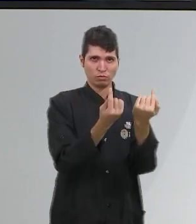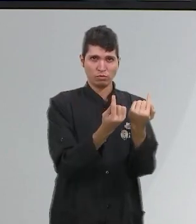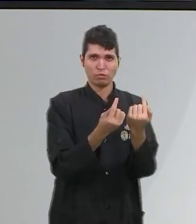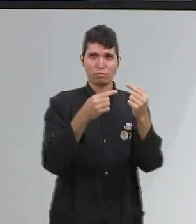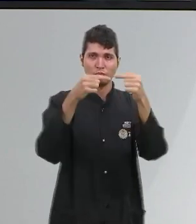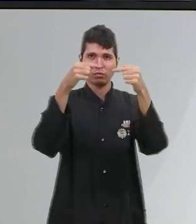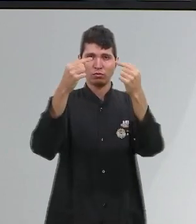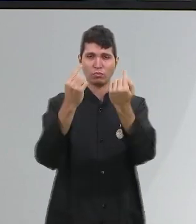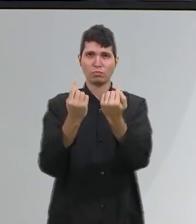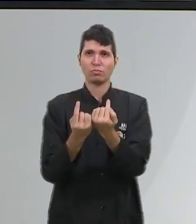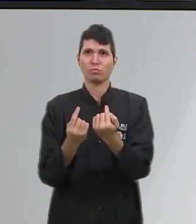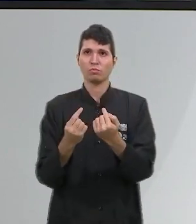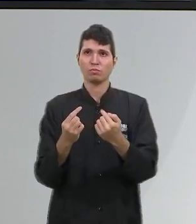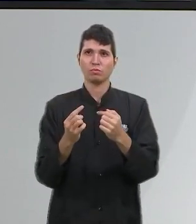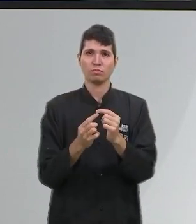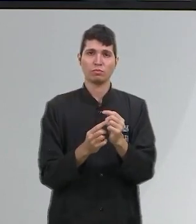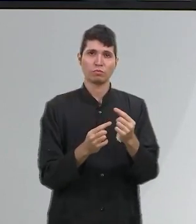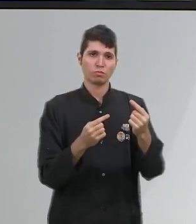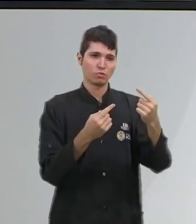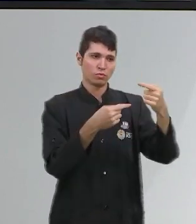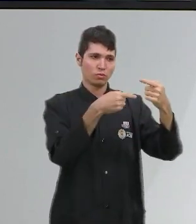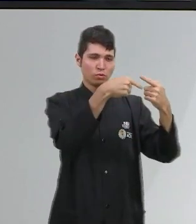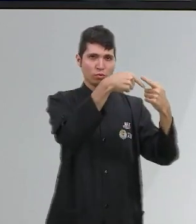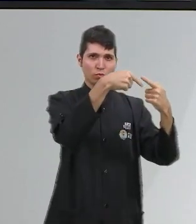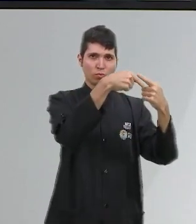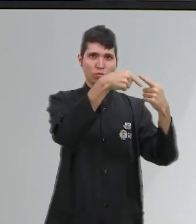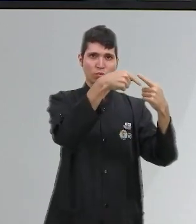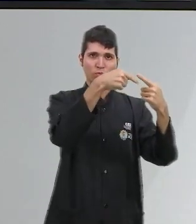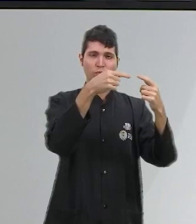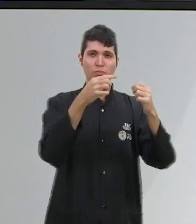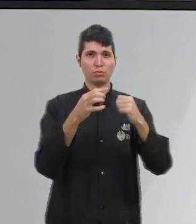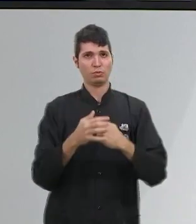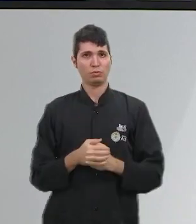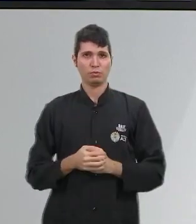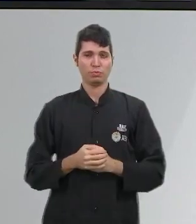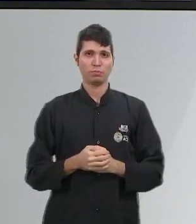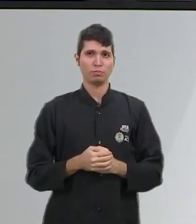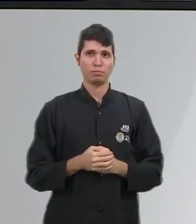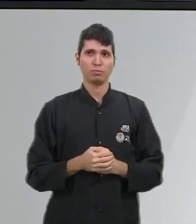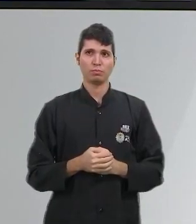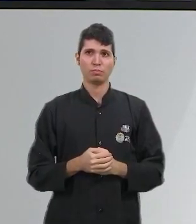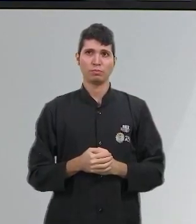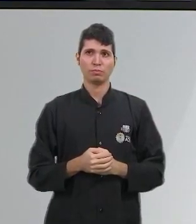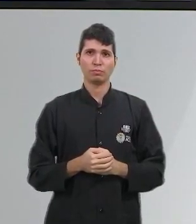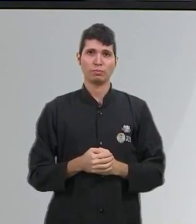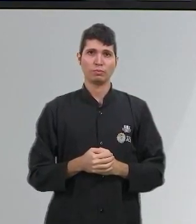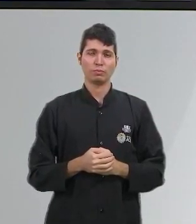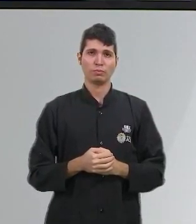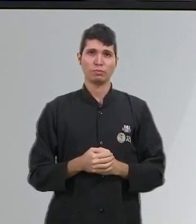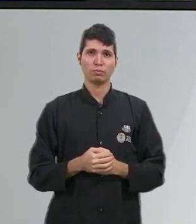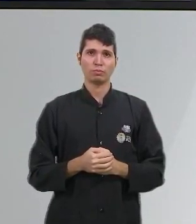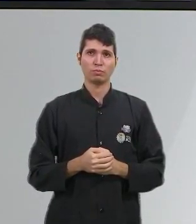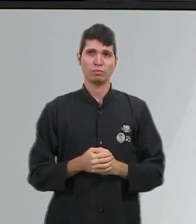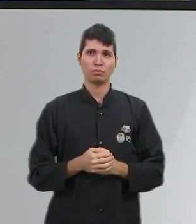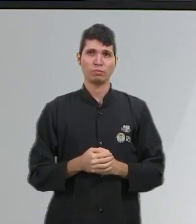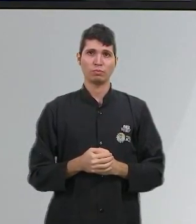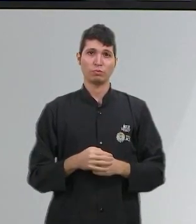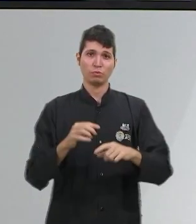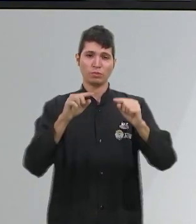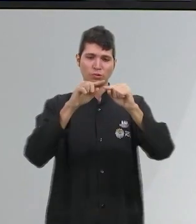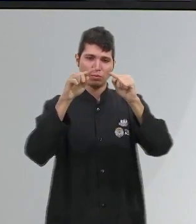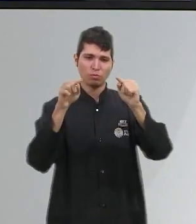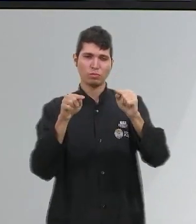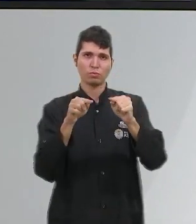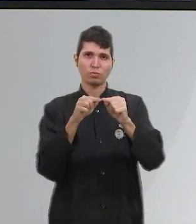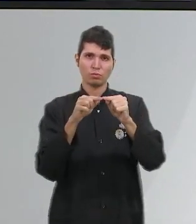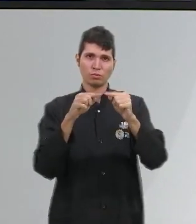3 ligações duplas. Ou também uma outra forma que ele pode aparecer é com um círculo no meio, tá? Esse círculo ele vai me